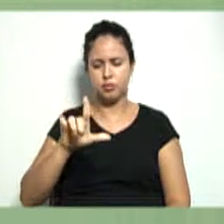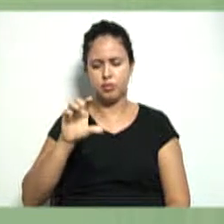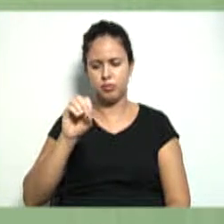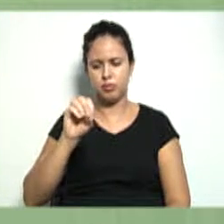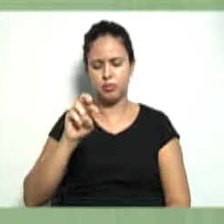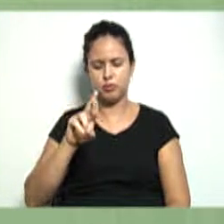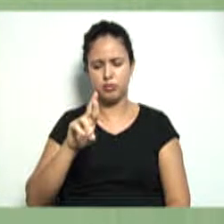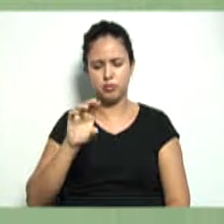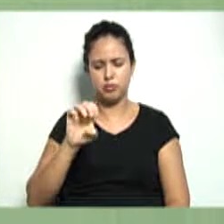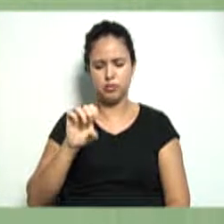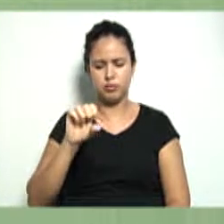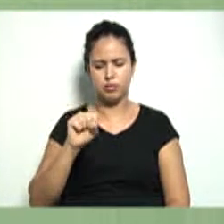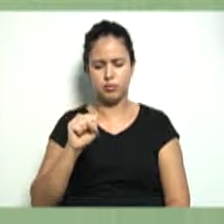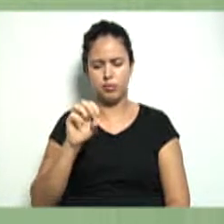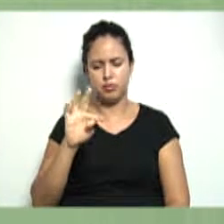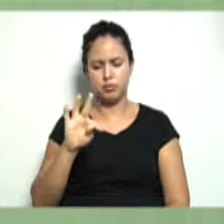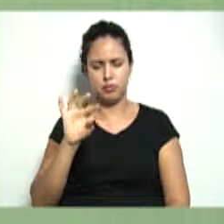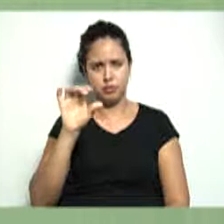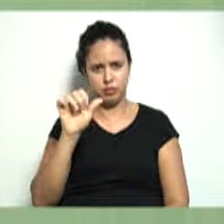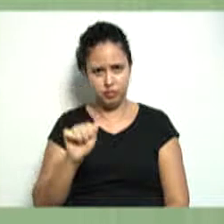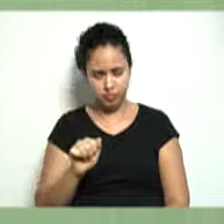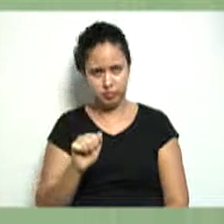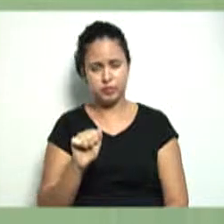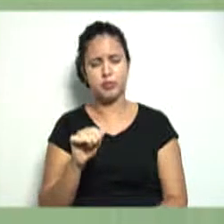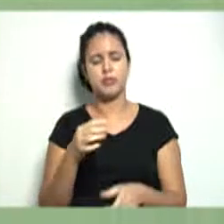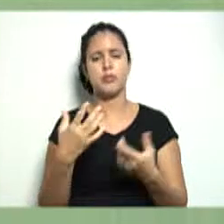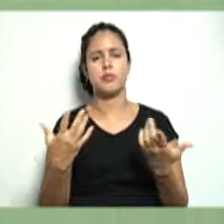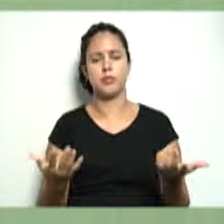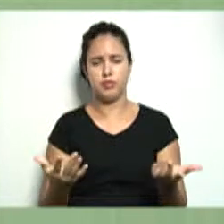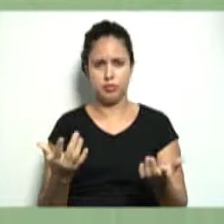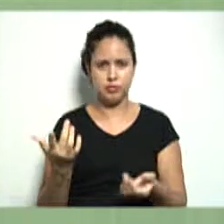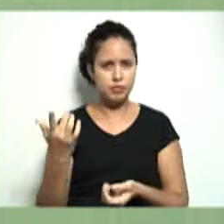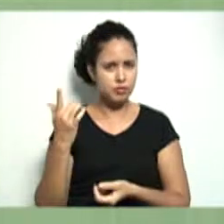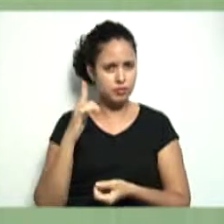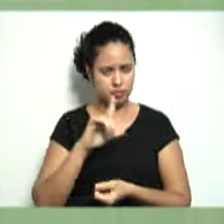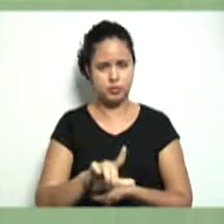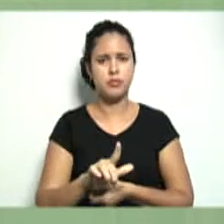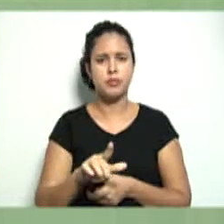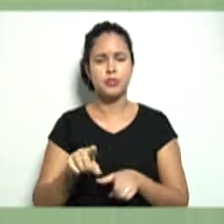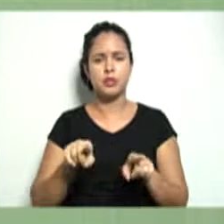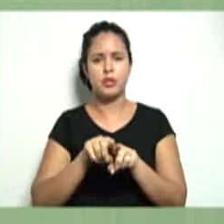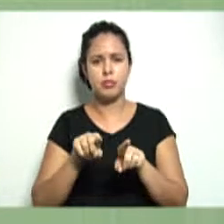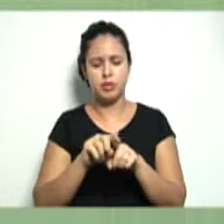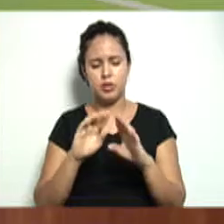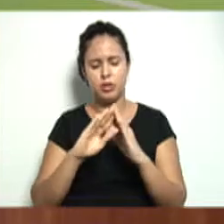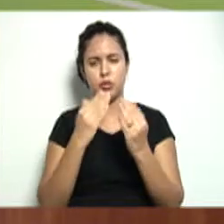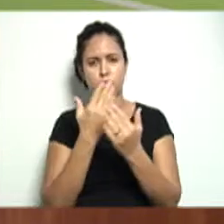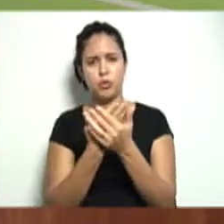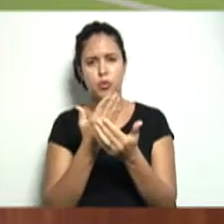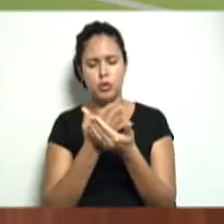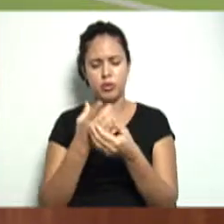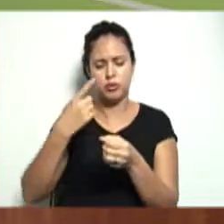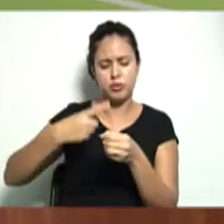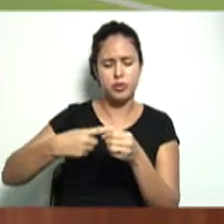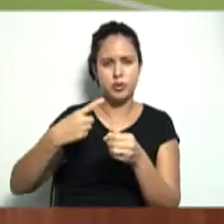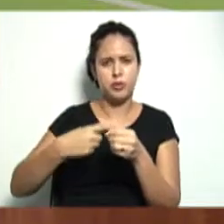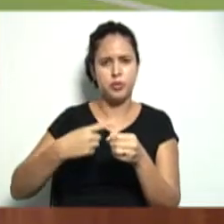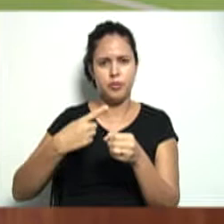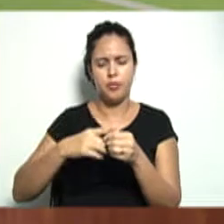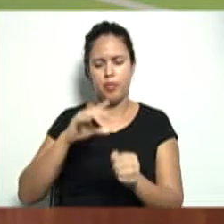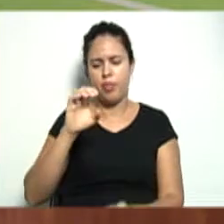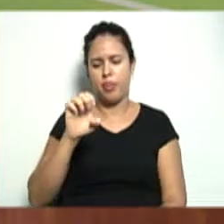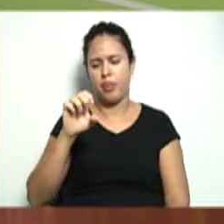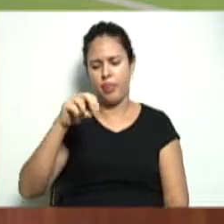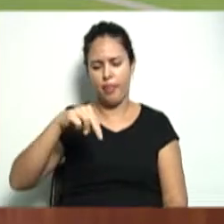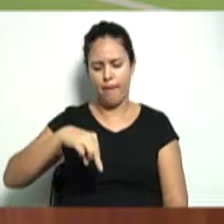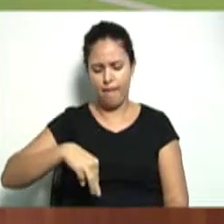professora Rosineia Aparecida, da escola em Burana, de